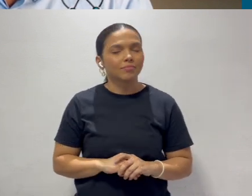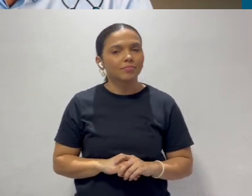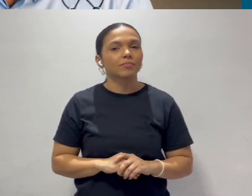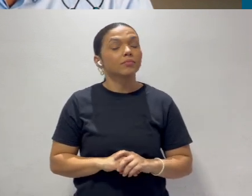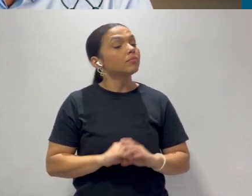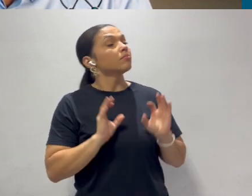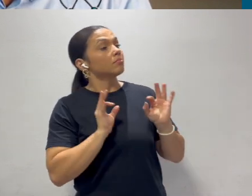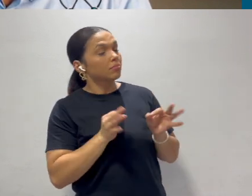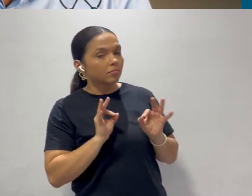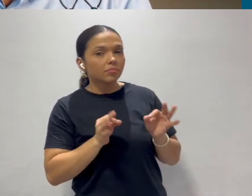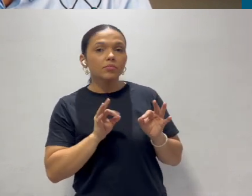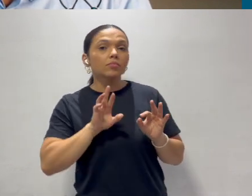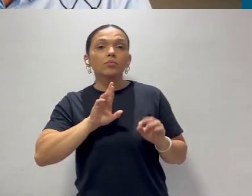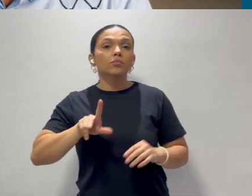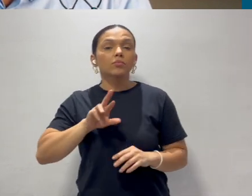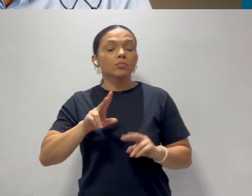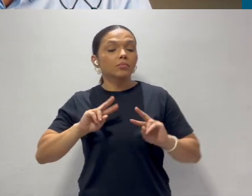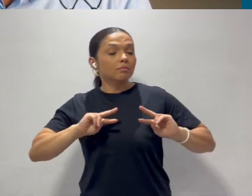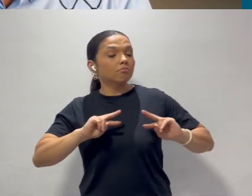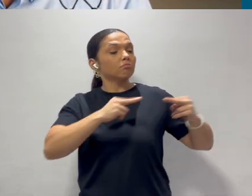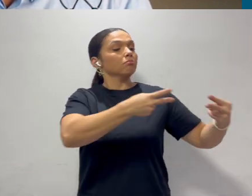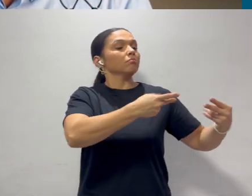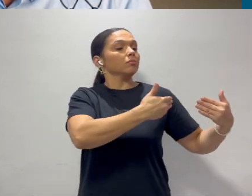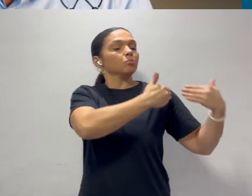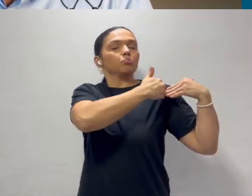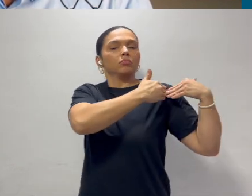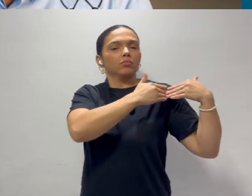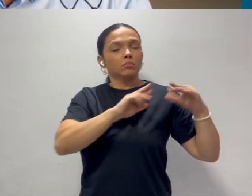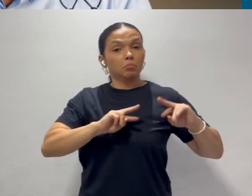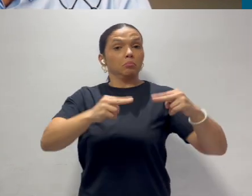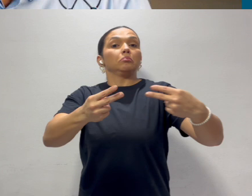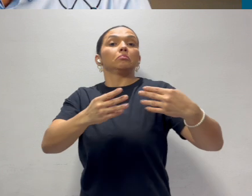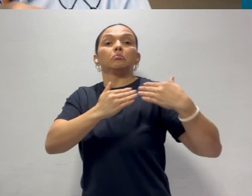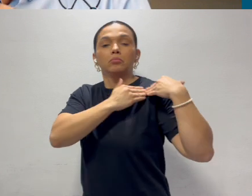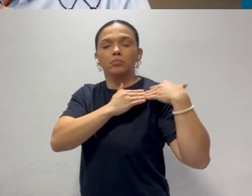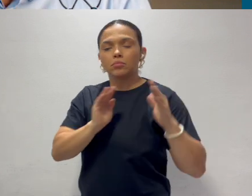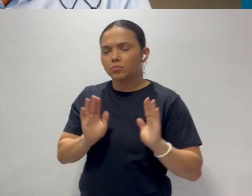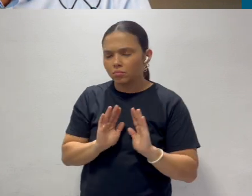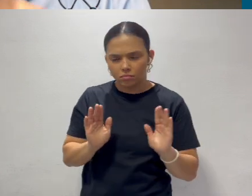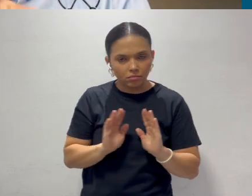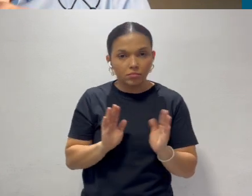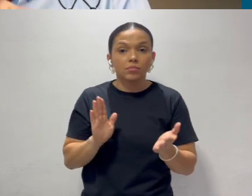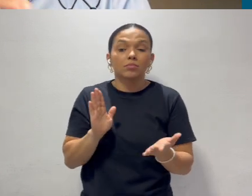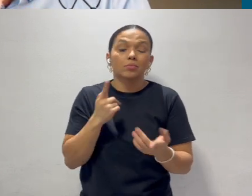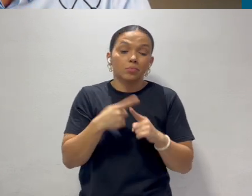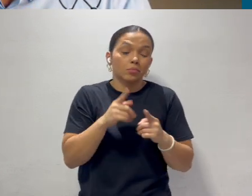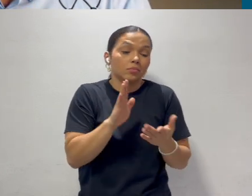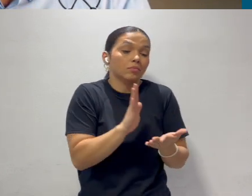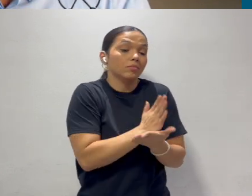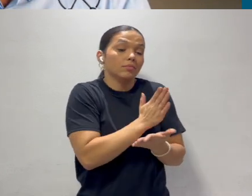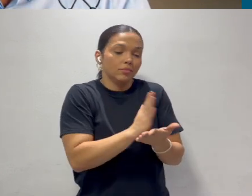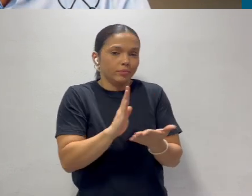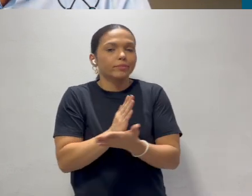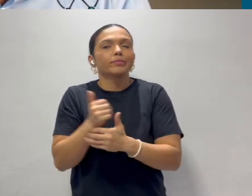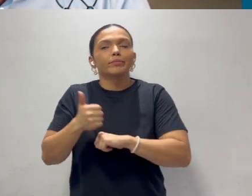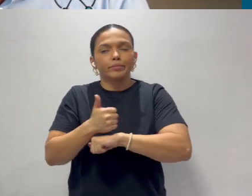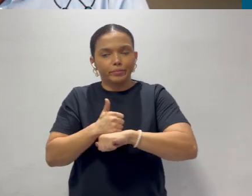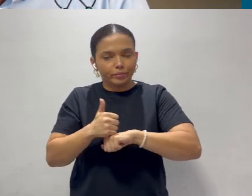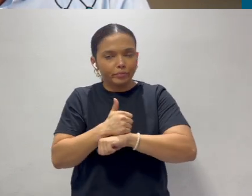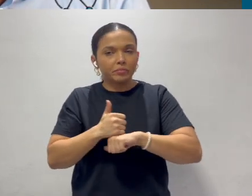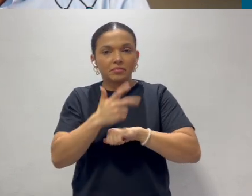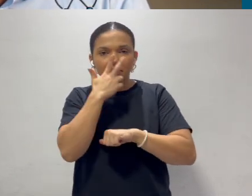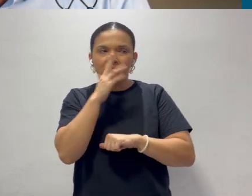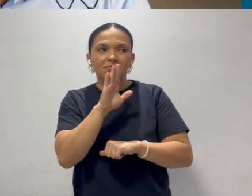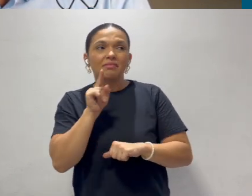É aquilo, não é transmitir responsabilidade, né? Você, muitas vezes, alguns profissionais, eles transferem